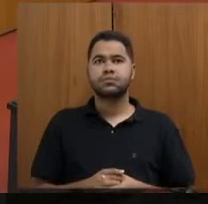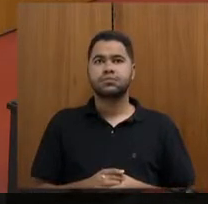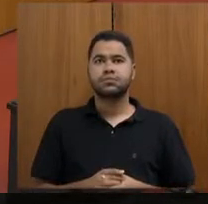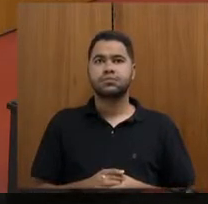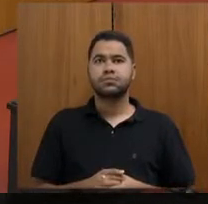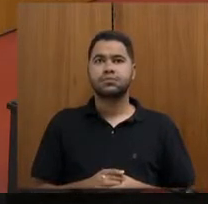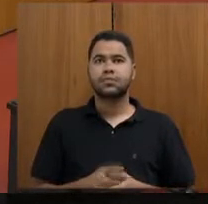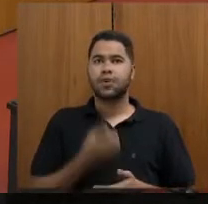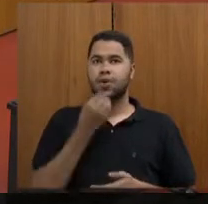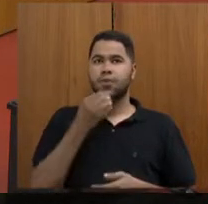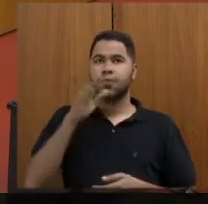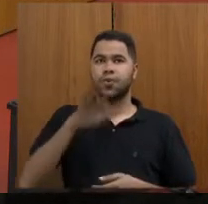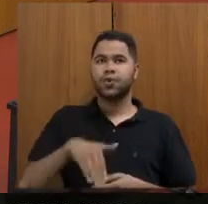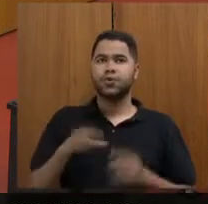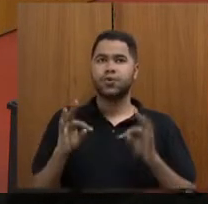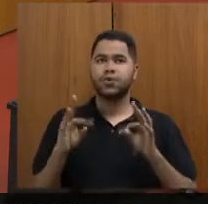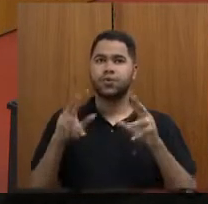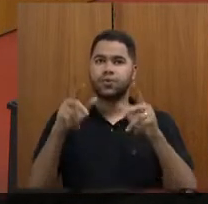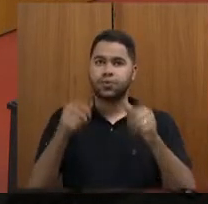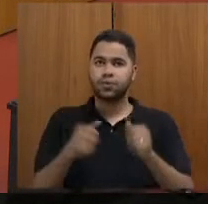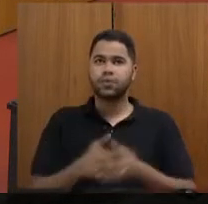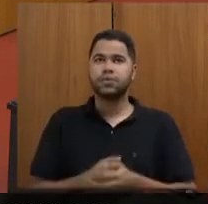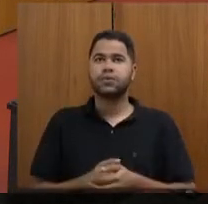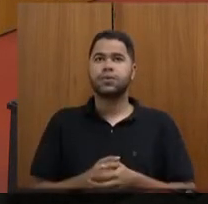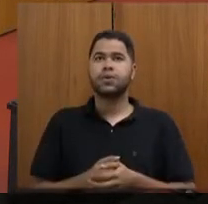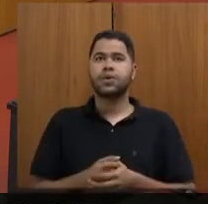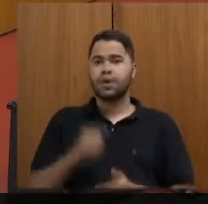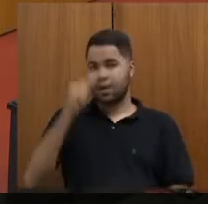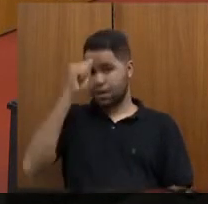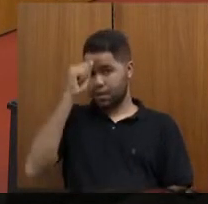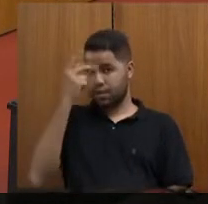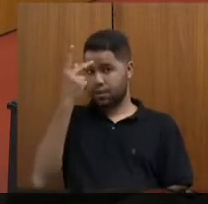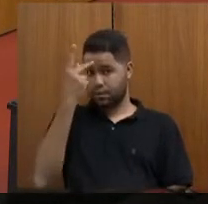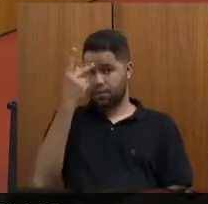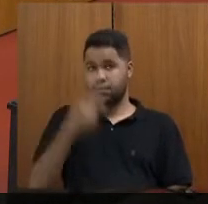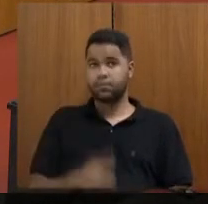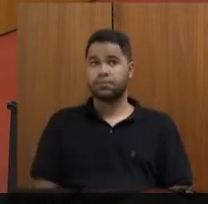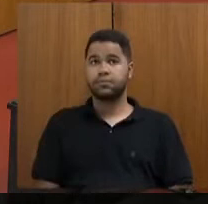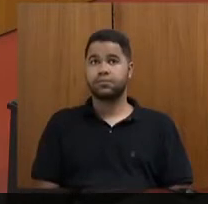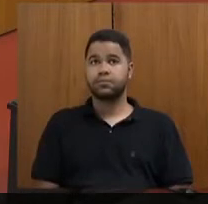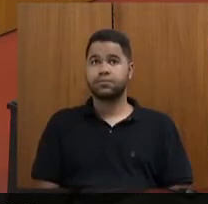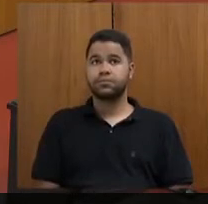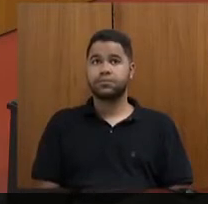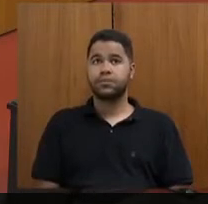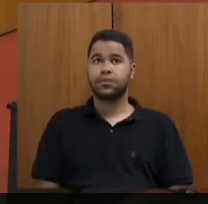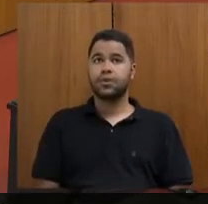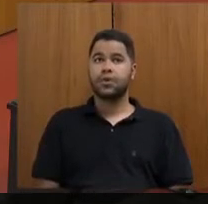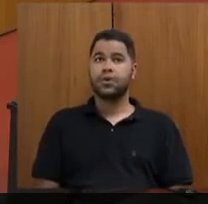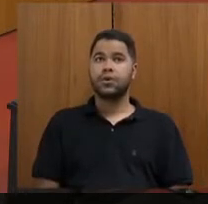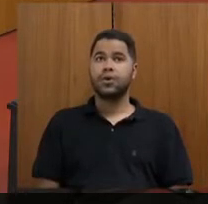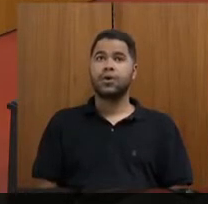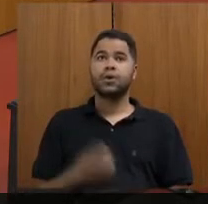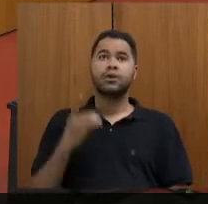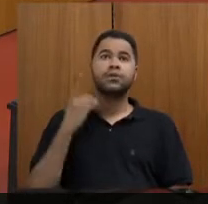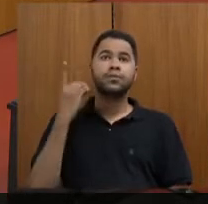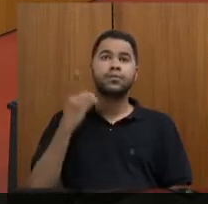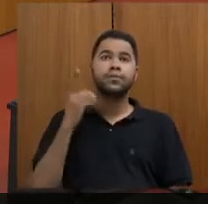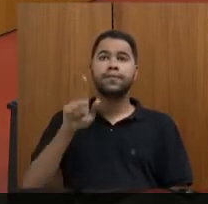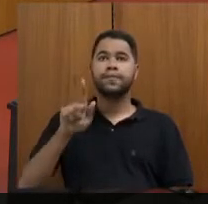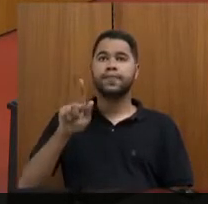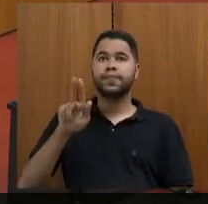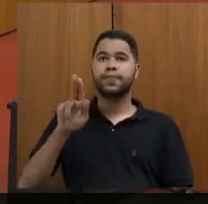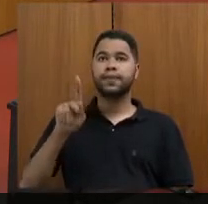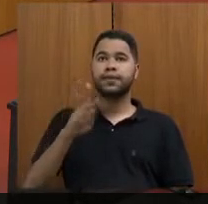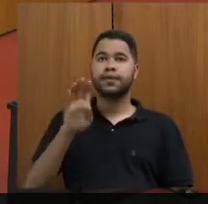Boa tarde a todos, presidente Ana Paula, deputado Guilherme da Cunha,